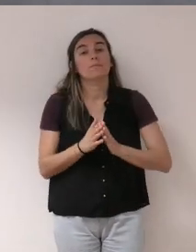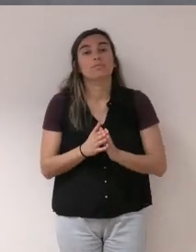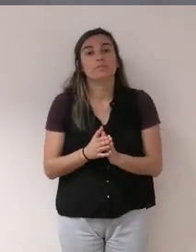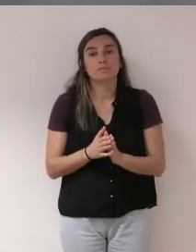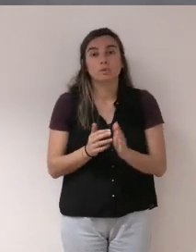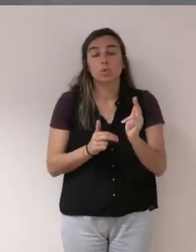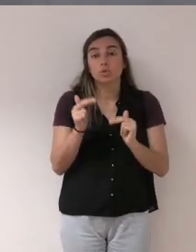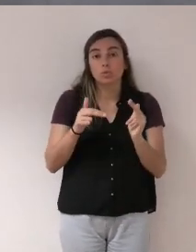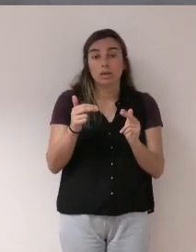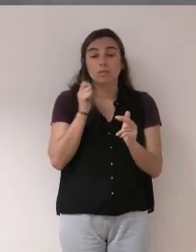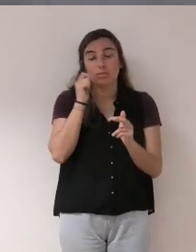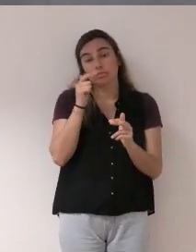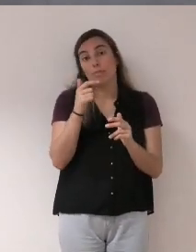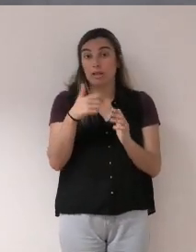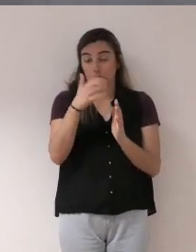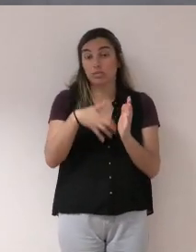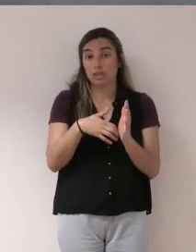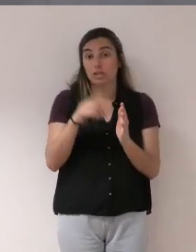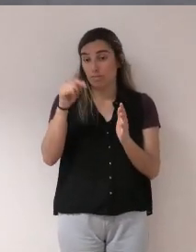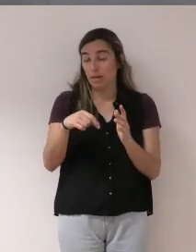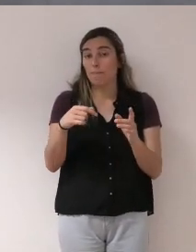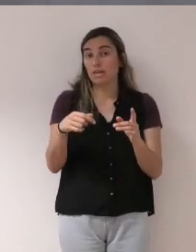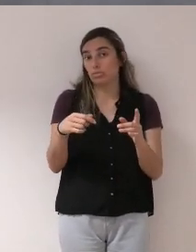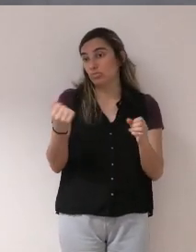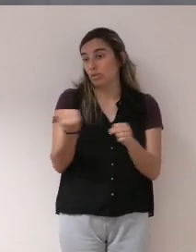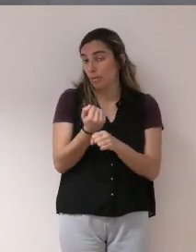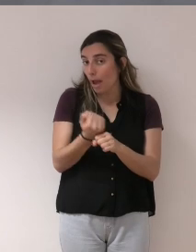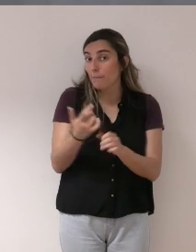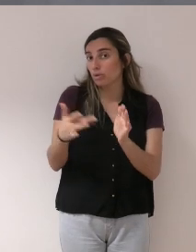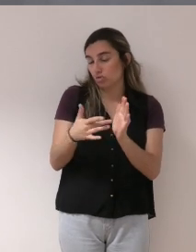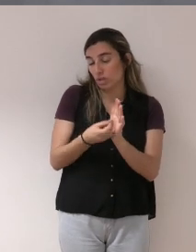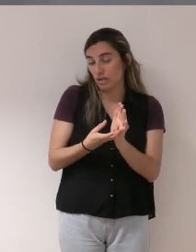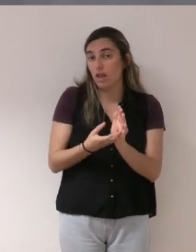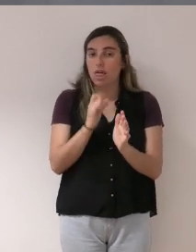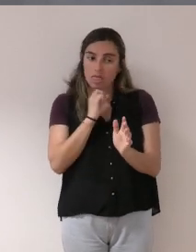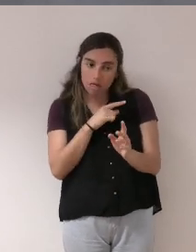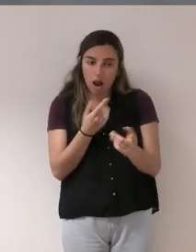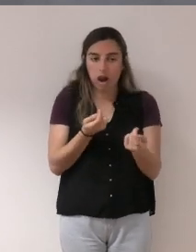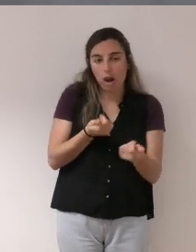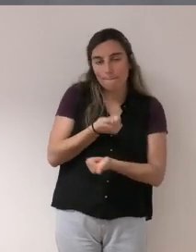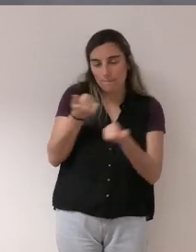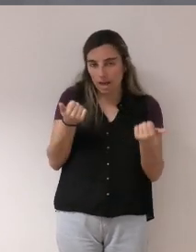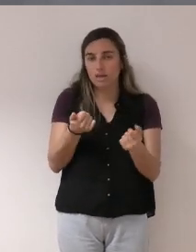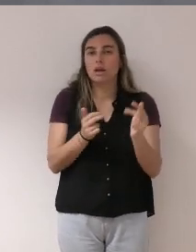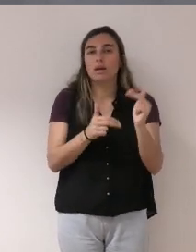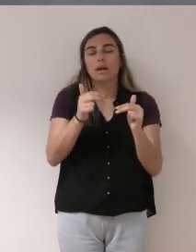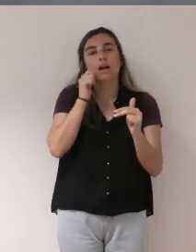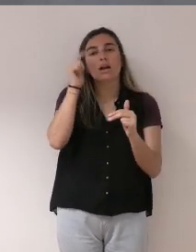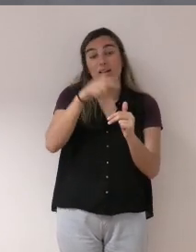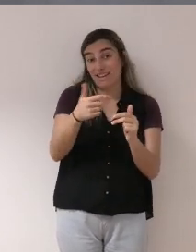são construídas pelo próprio texto, pelas próprias obras. Ou seja, são negociadas e construídas pelas próprias